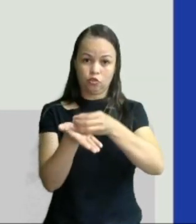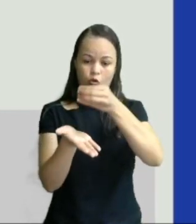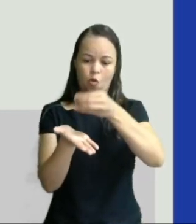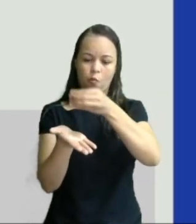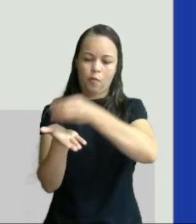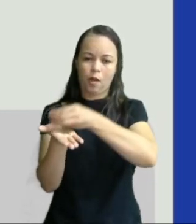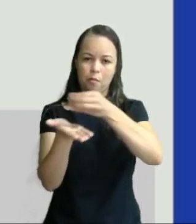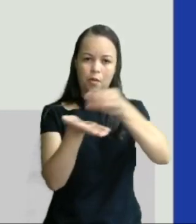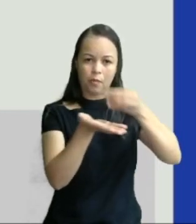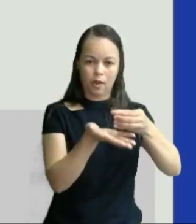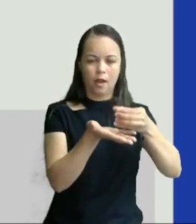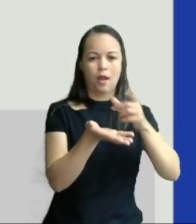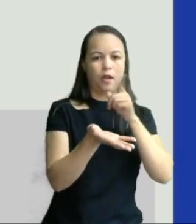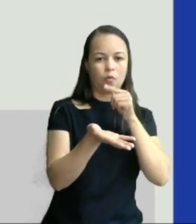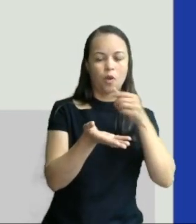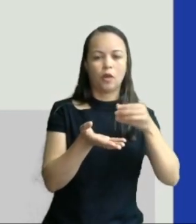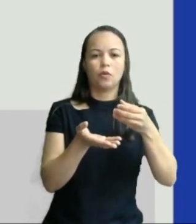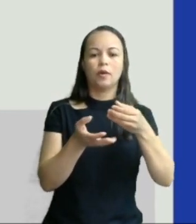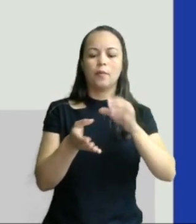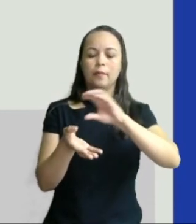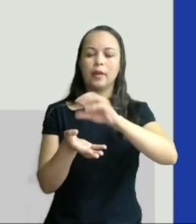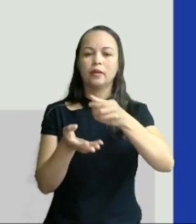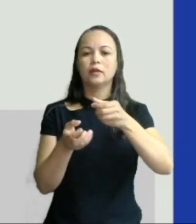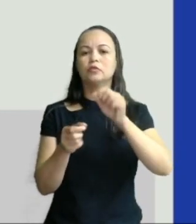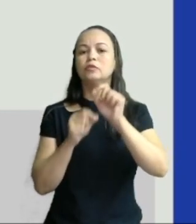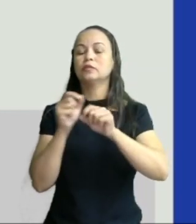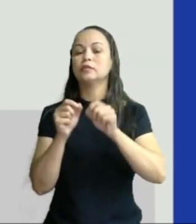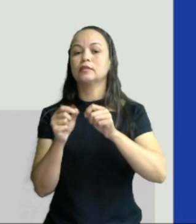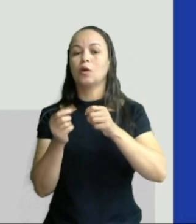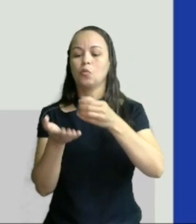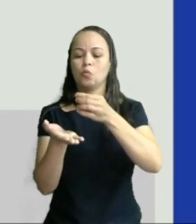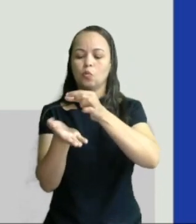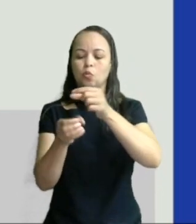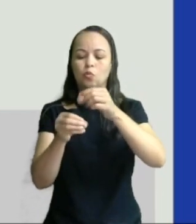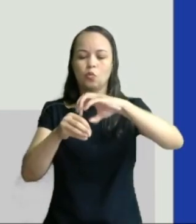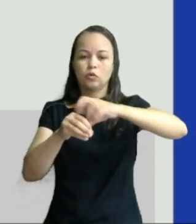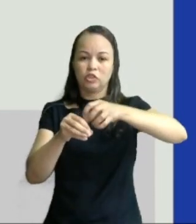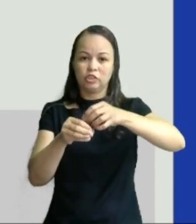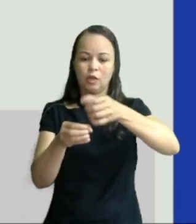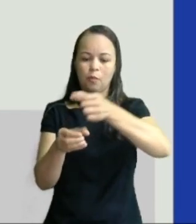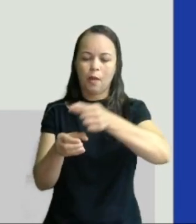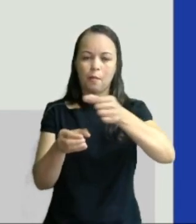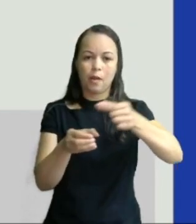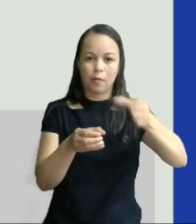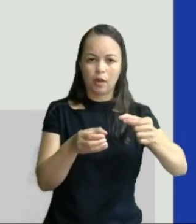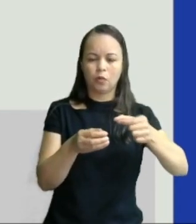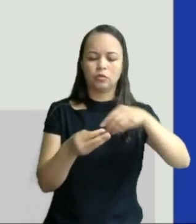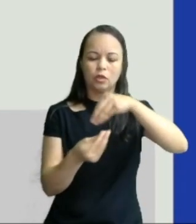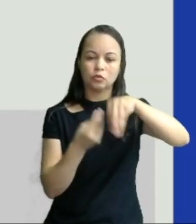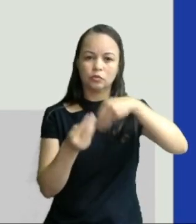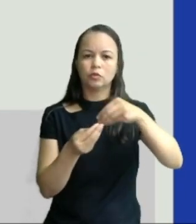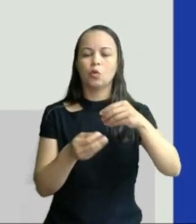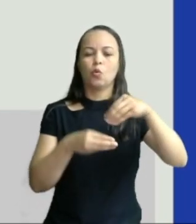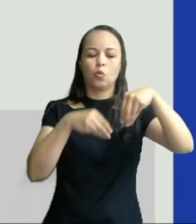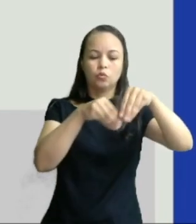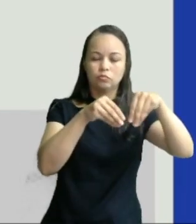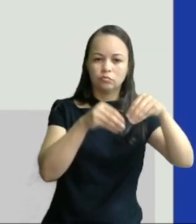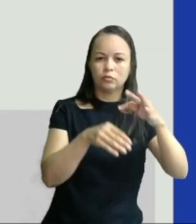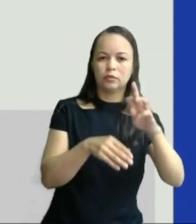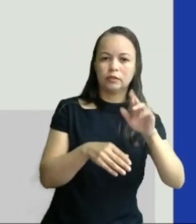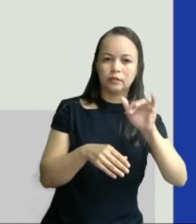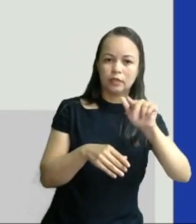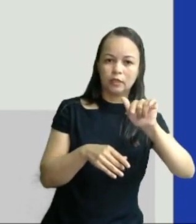Despeje 2 tampinhas cheias com os solutos. Quem são os solutos? Os que vão ser dissolvidos, né? O trigo,